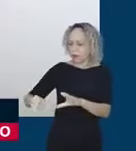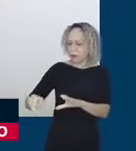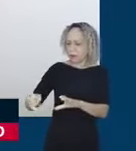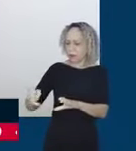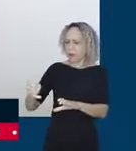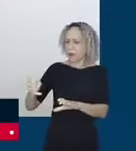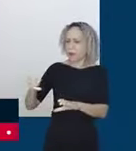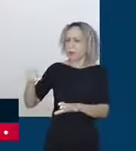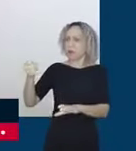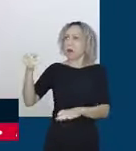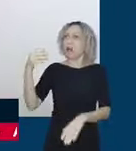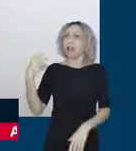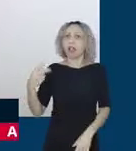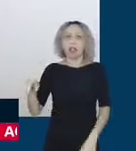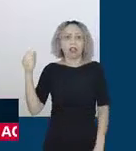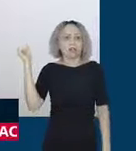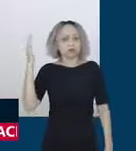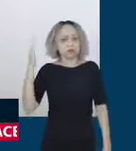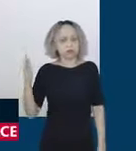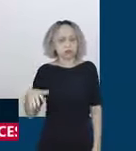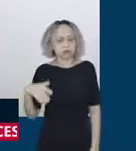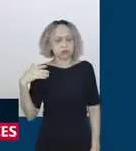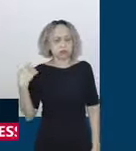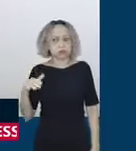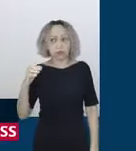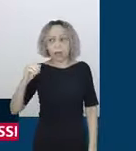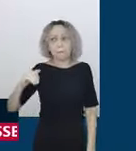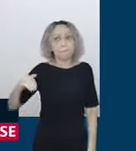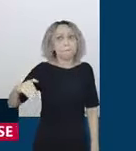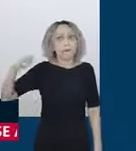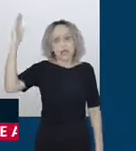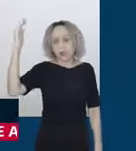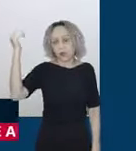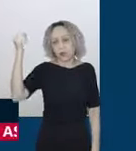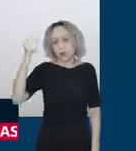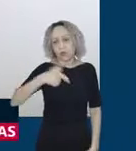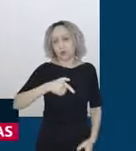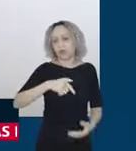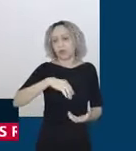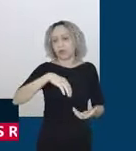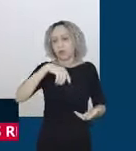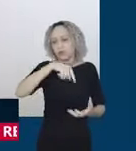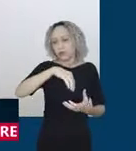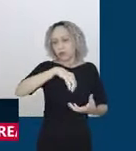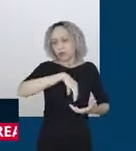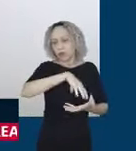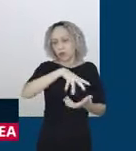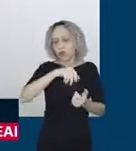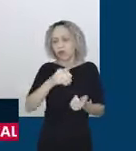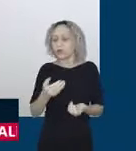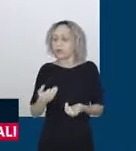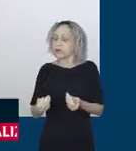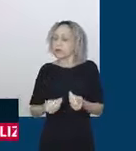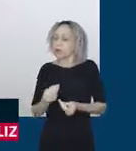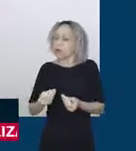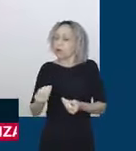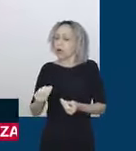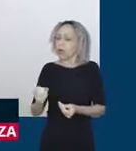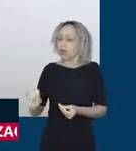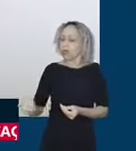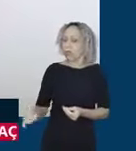de juros desse porte, você vai fazer com que as pessoas possam investir, possam comprar,